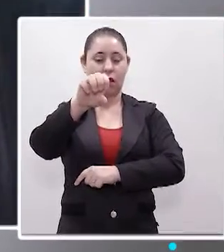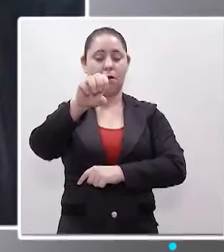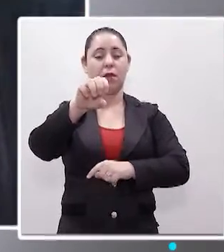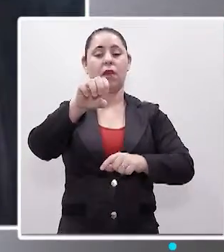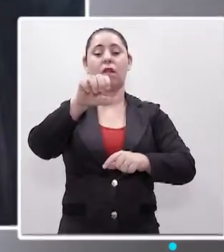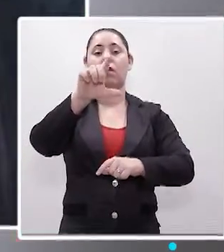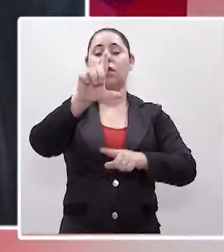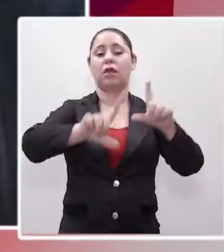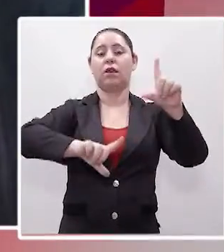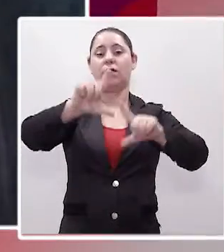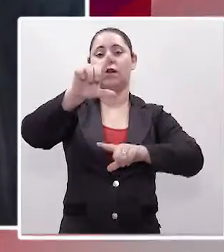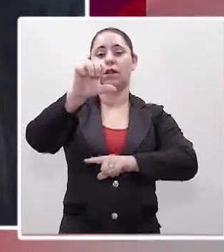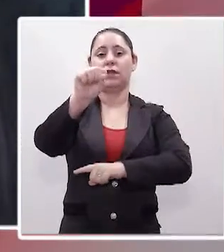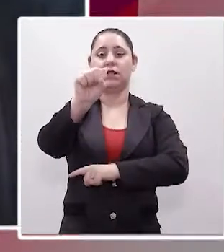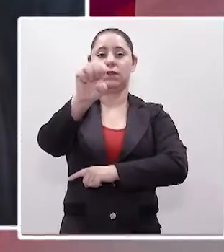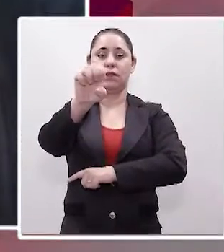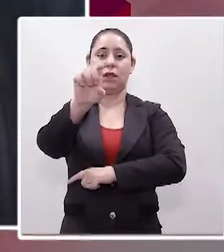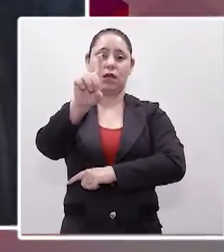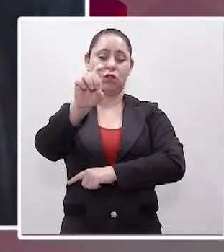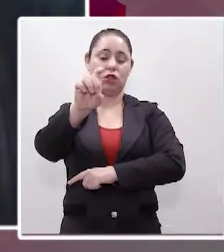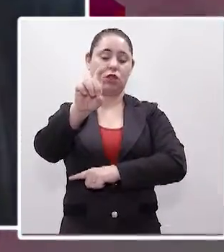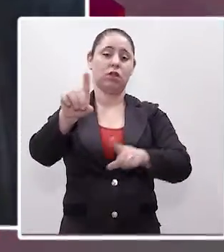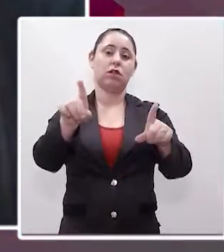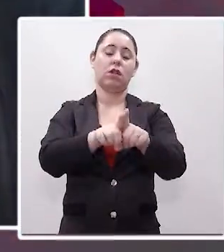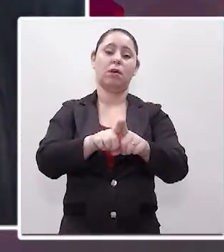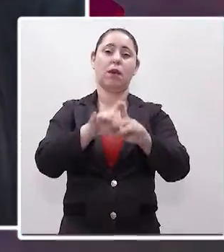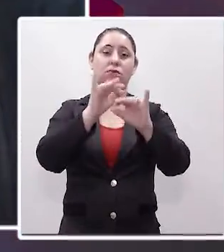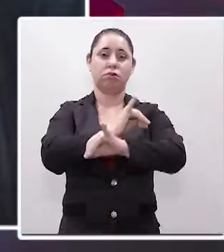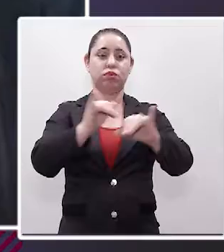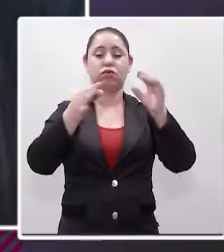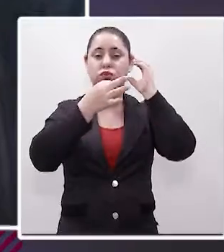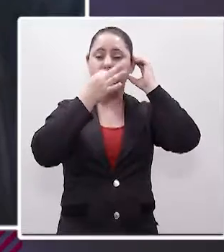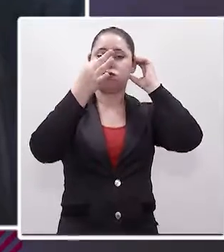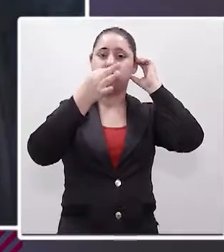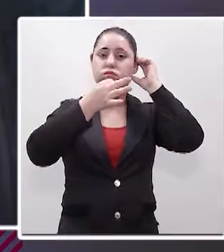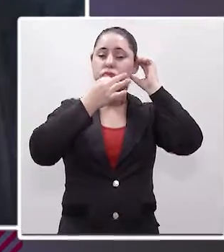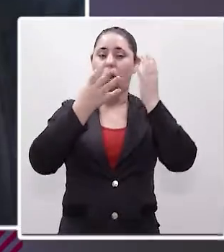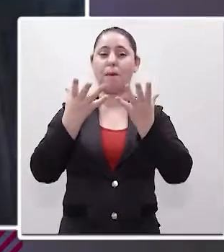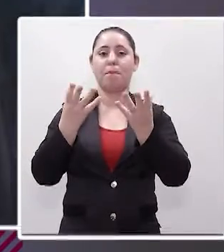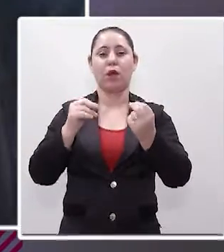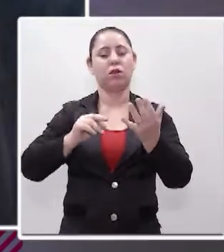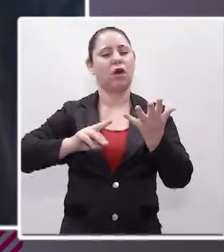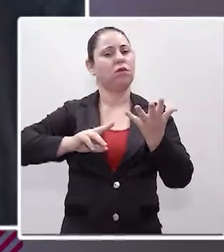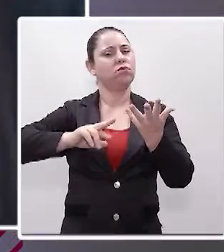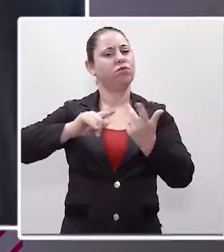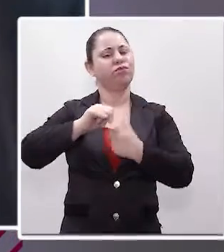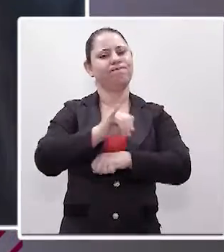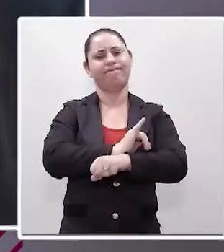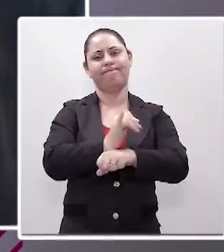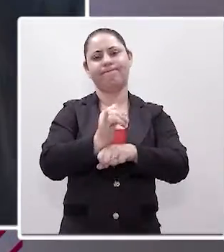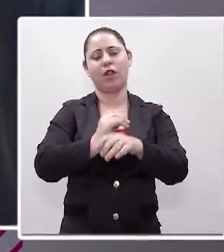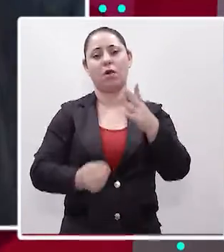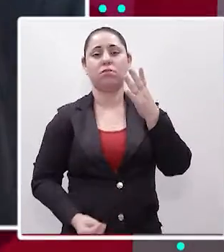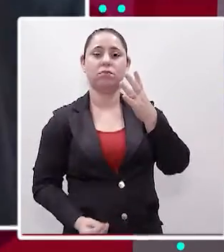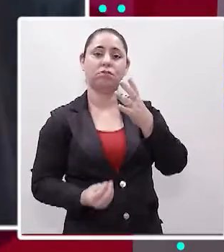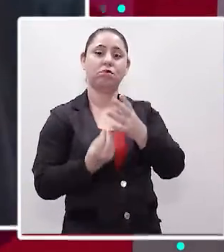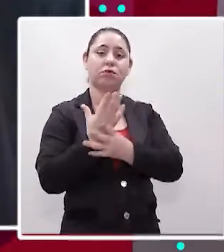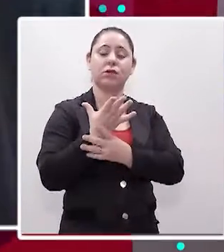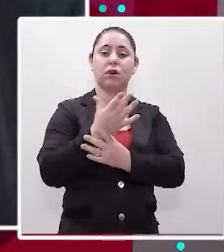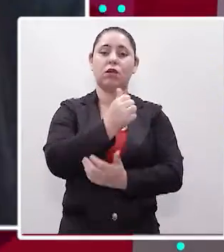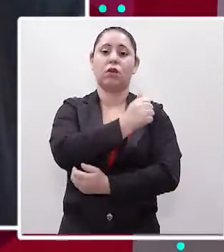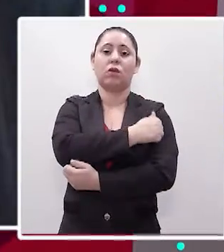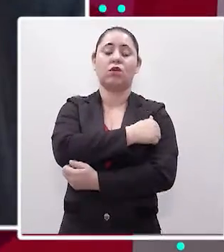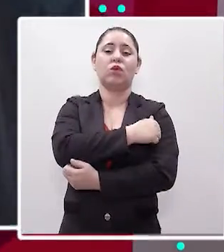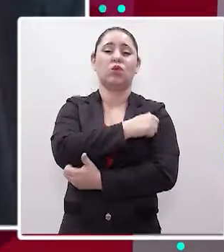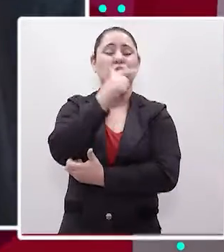foi criada, a TV Sede, várias transmissões também via rádio. Então, muitas estratégias foram